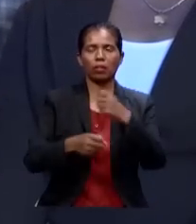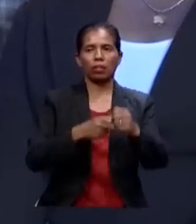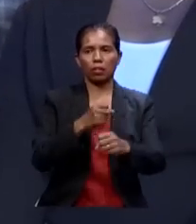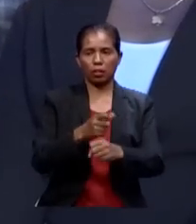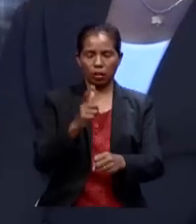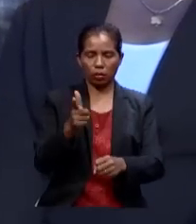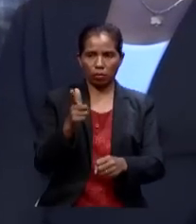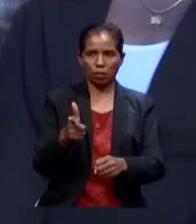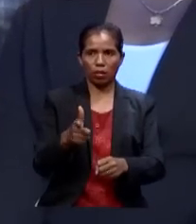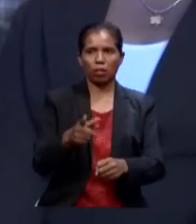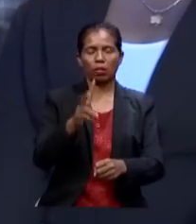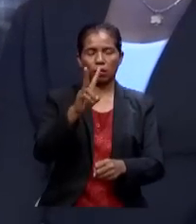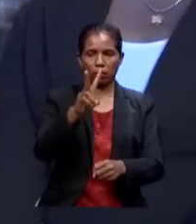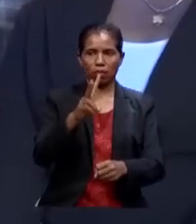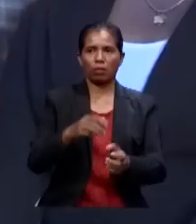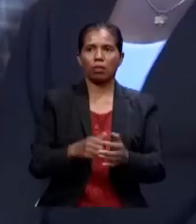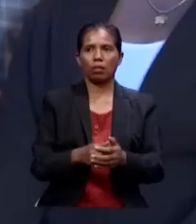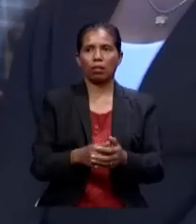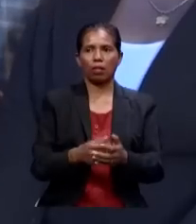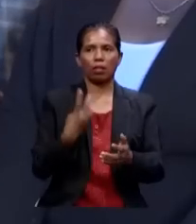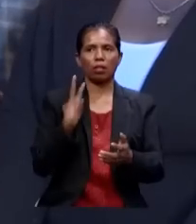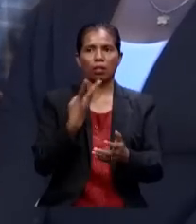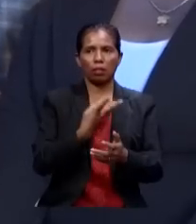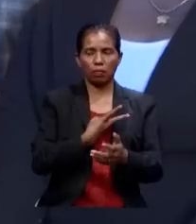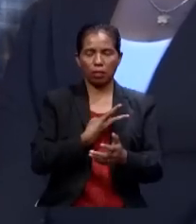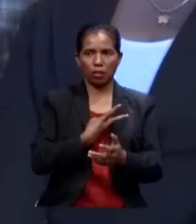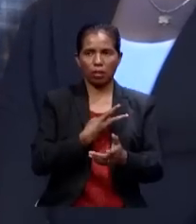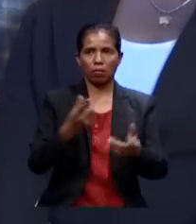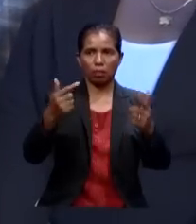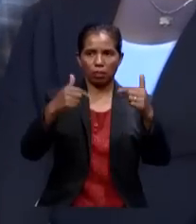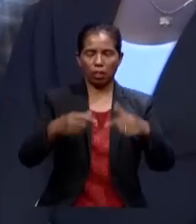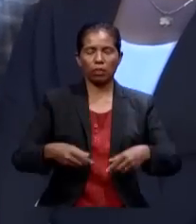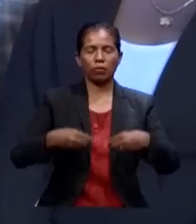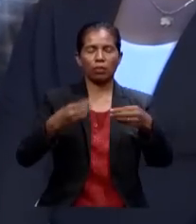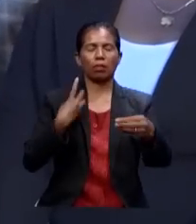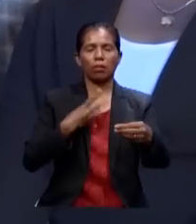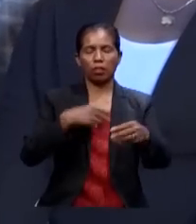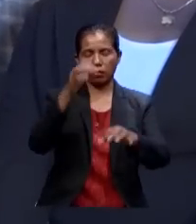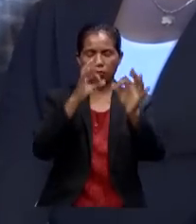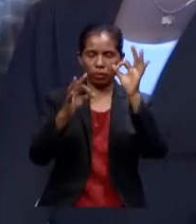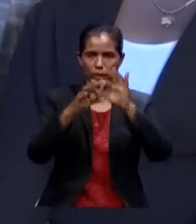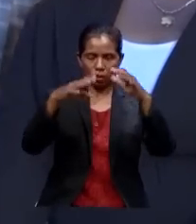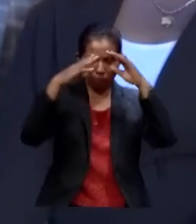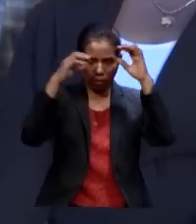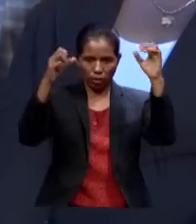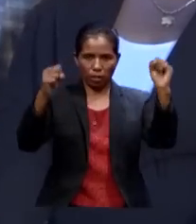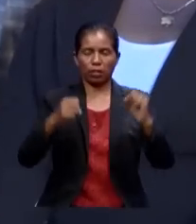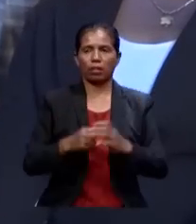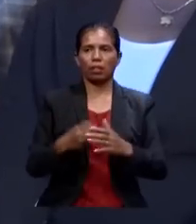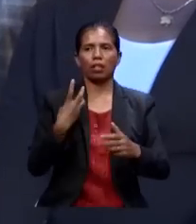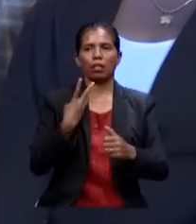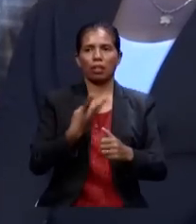resin rua. Ono ami main fatin fo amne garantia ba presidente. Dehan kata ka